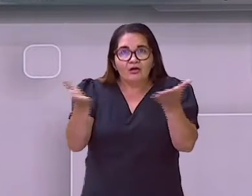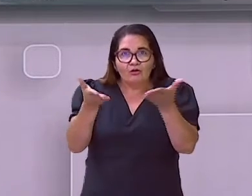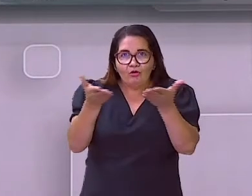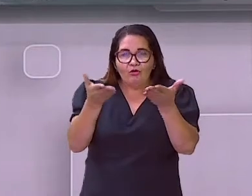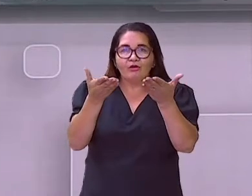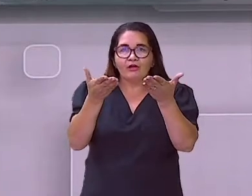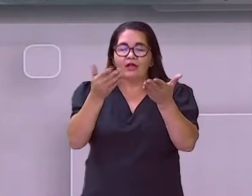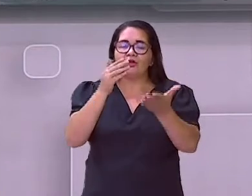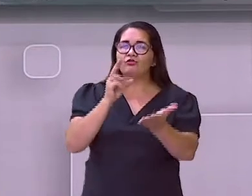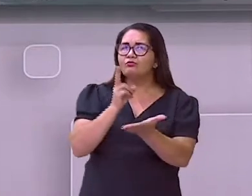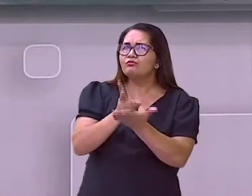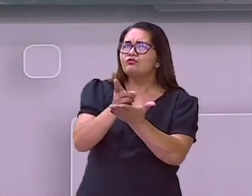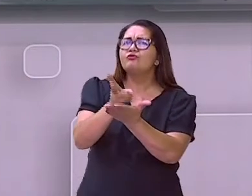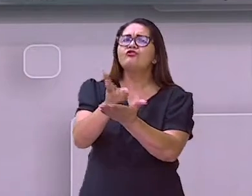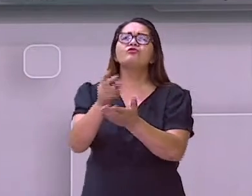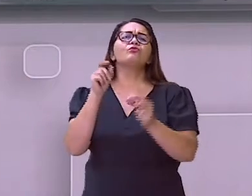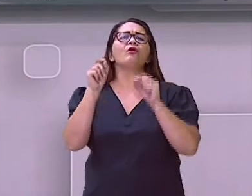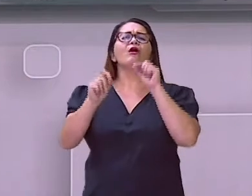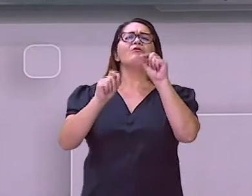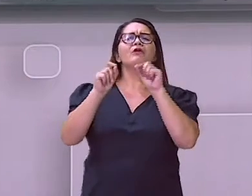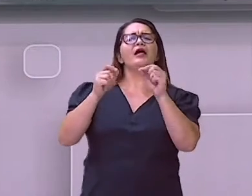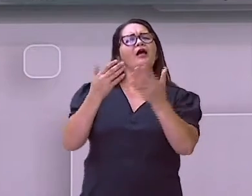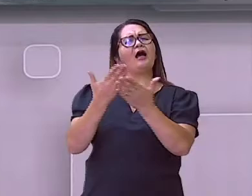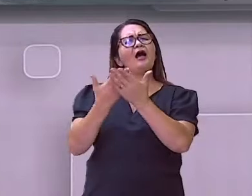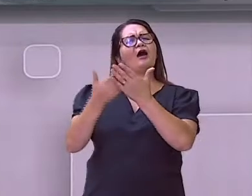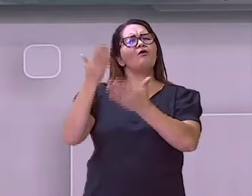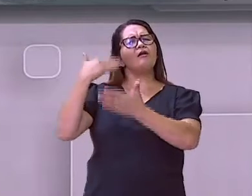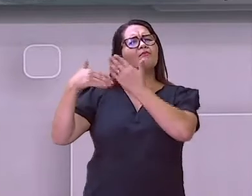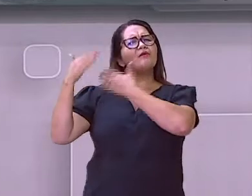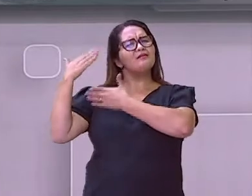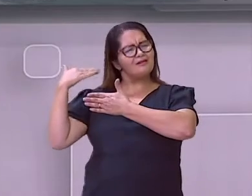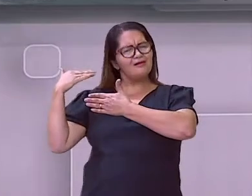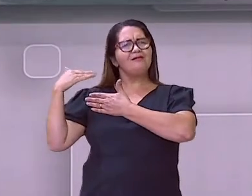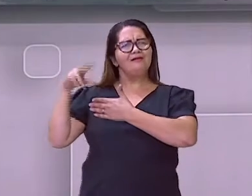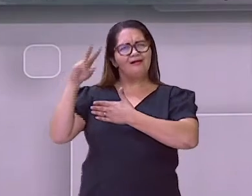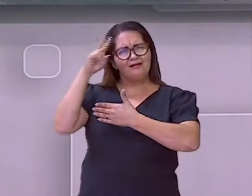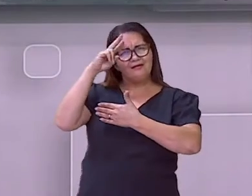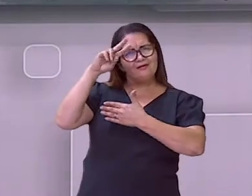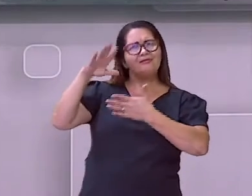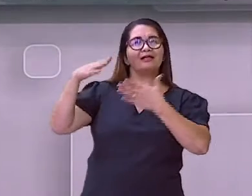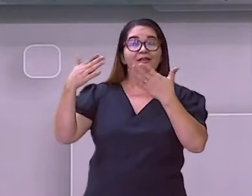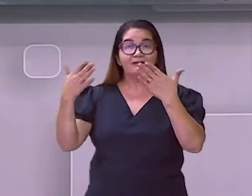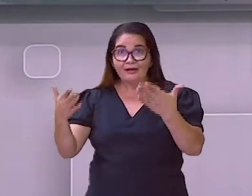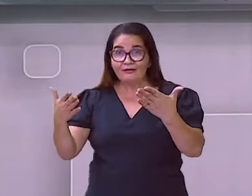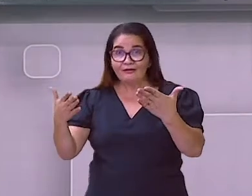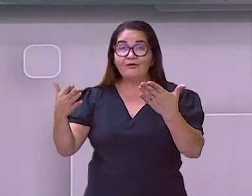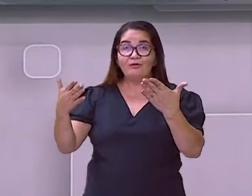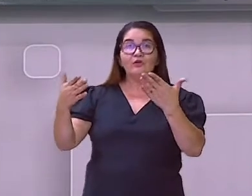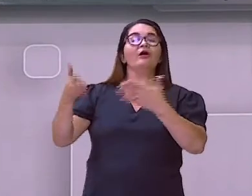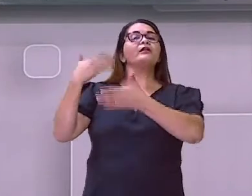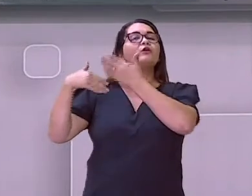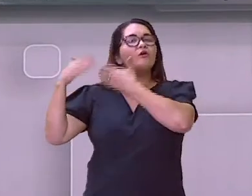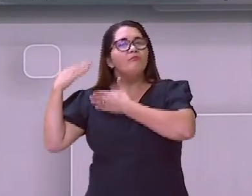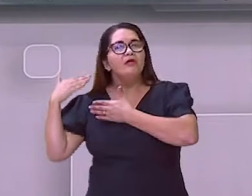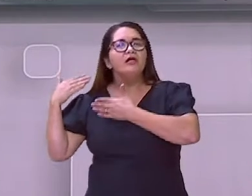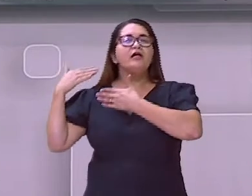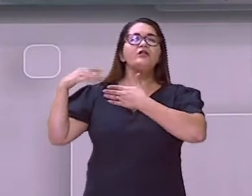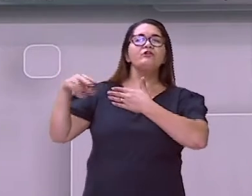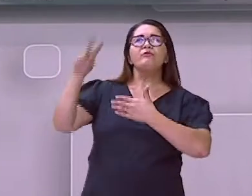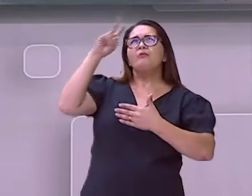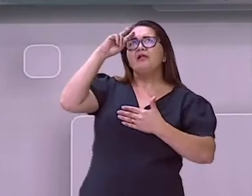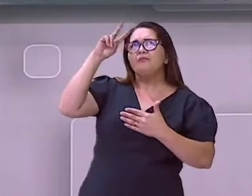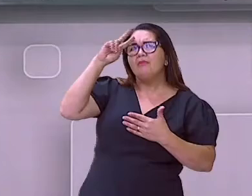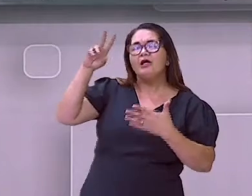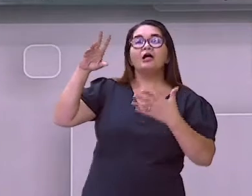dar continuidade ao nosso conteúdo, né? Nós falamos anteriormente